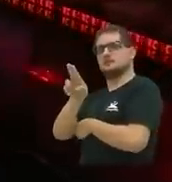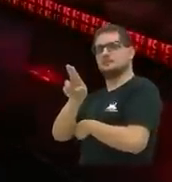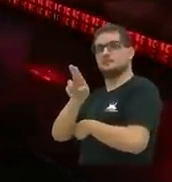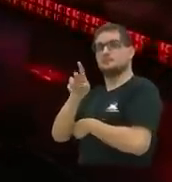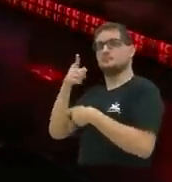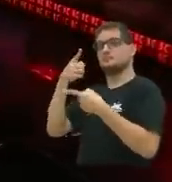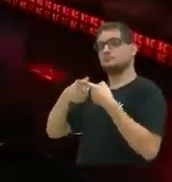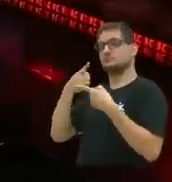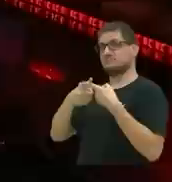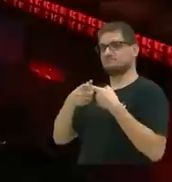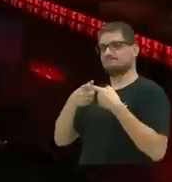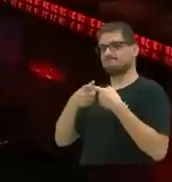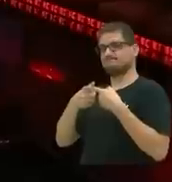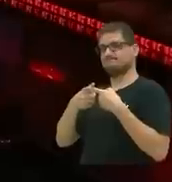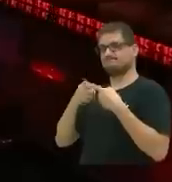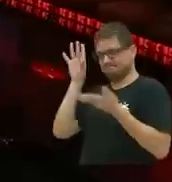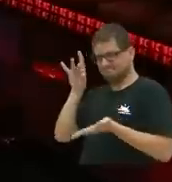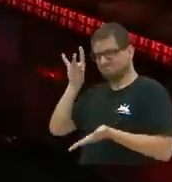porque com certeza